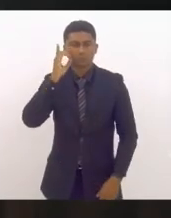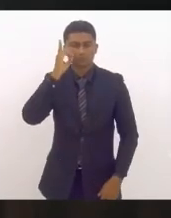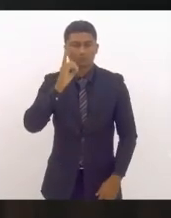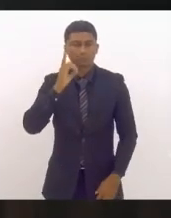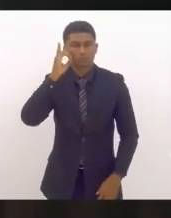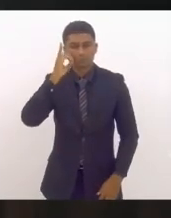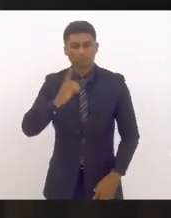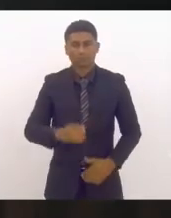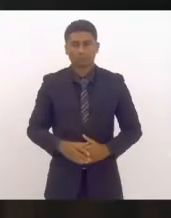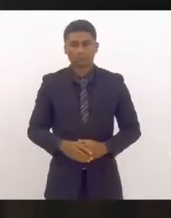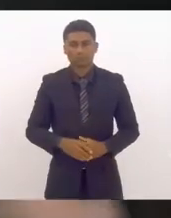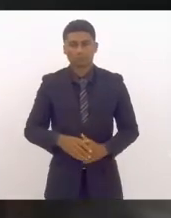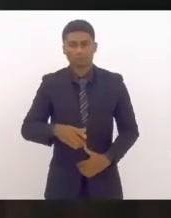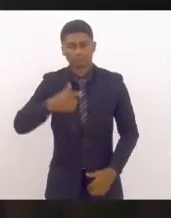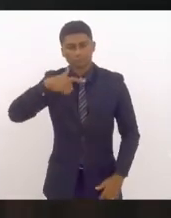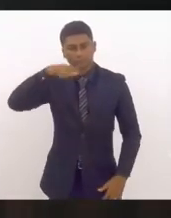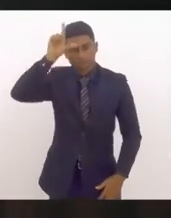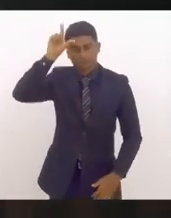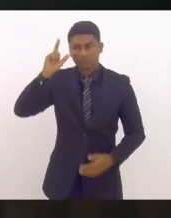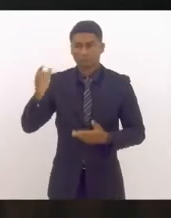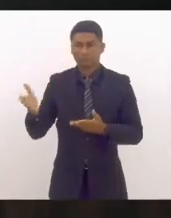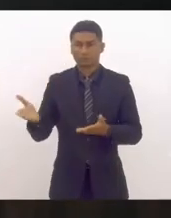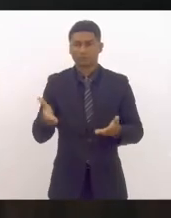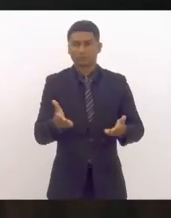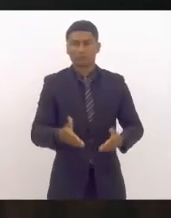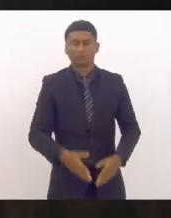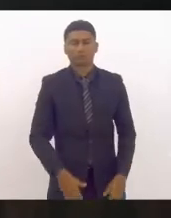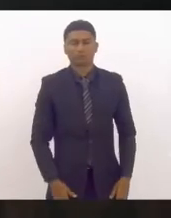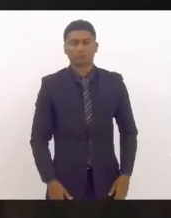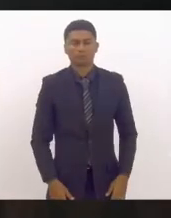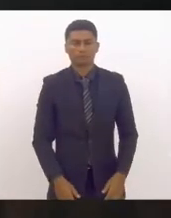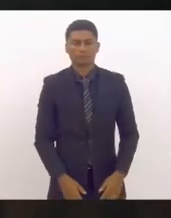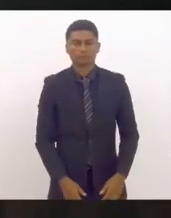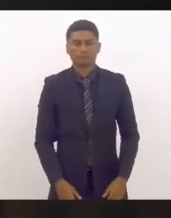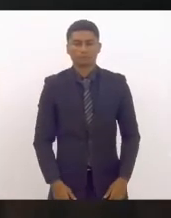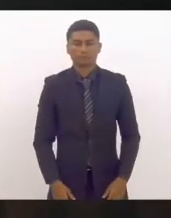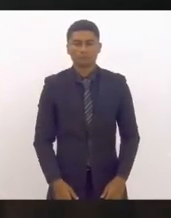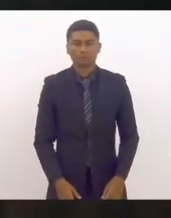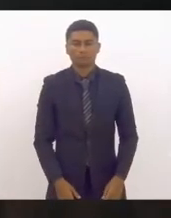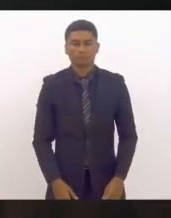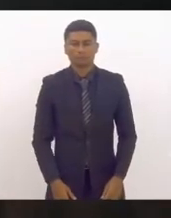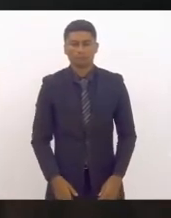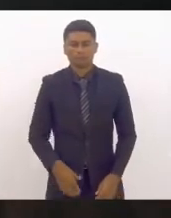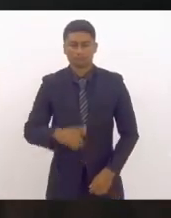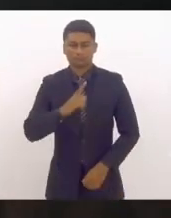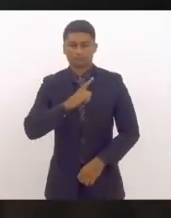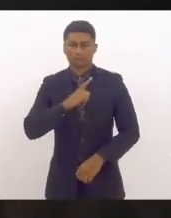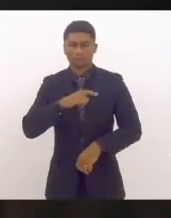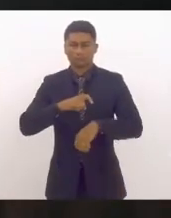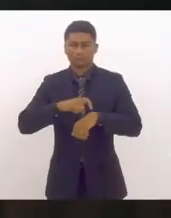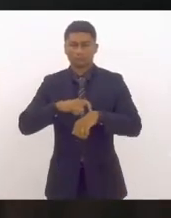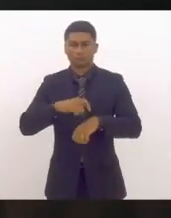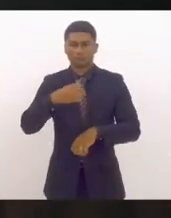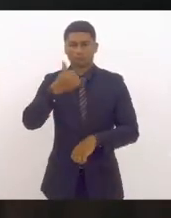e queridíssimo deputado Luiz Paulo Corrêa da Rocha. O senhor dispõe de 10